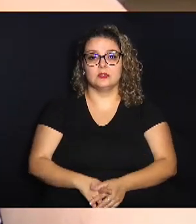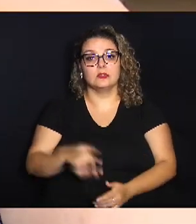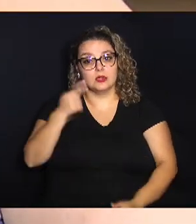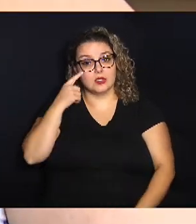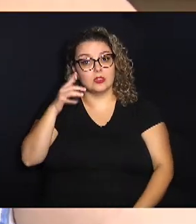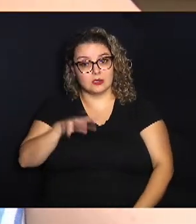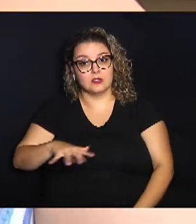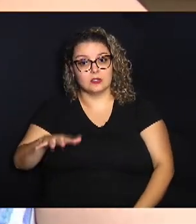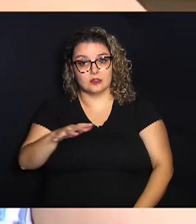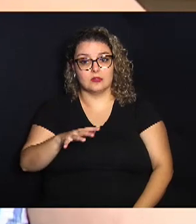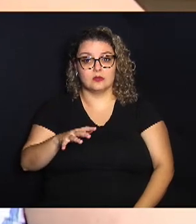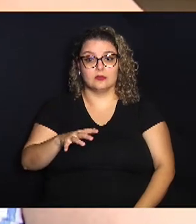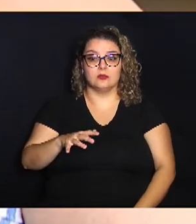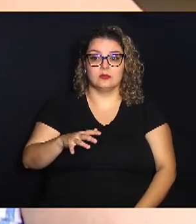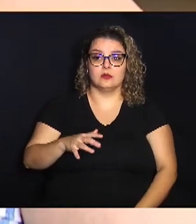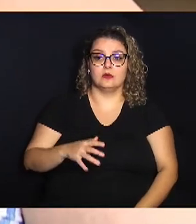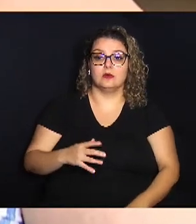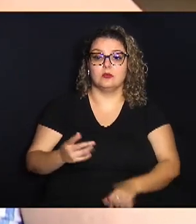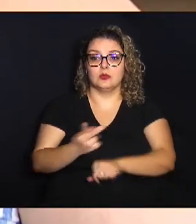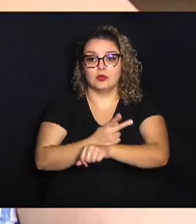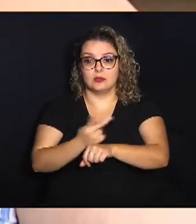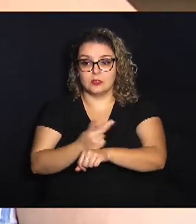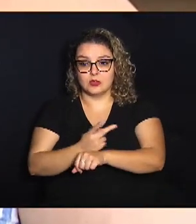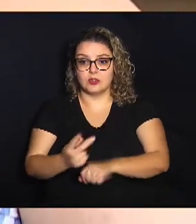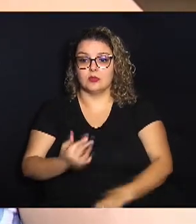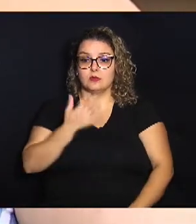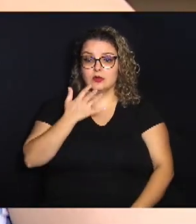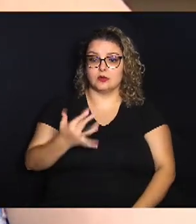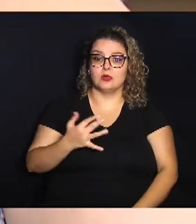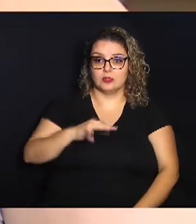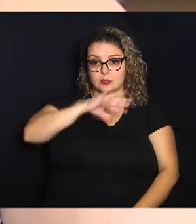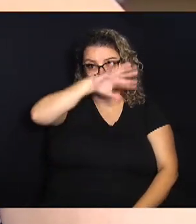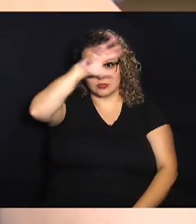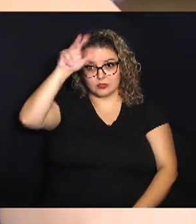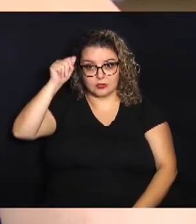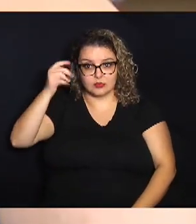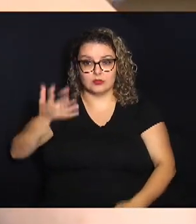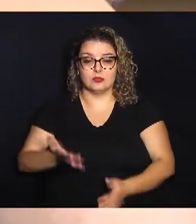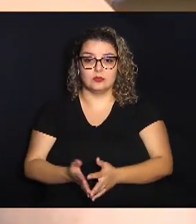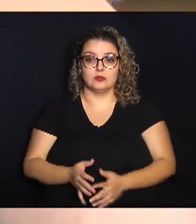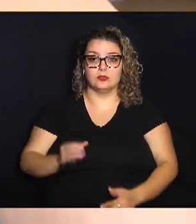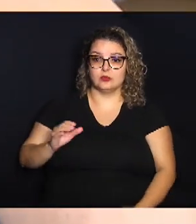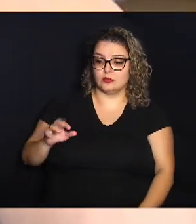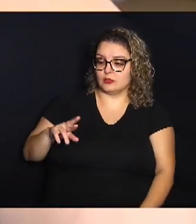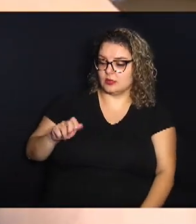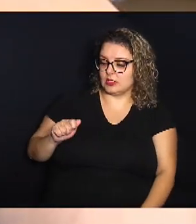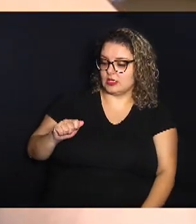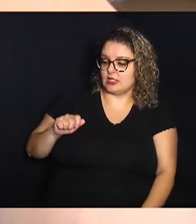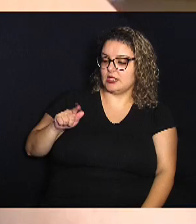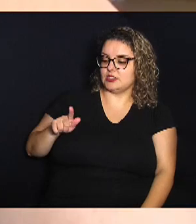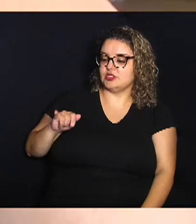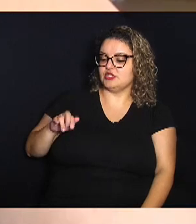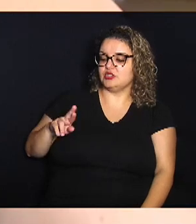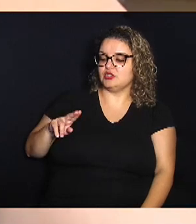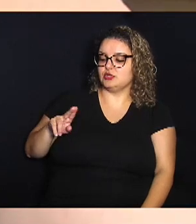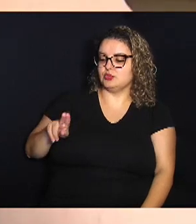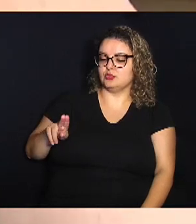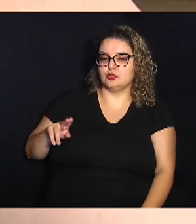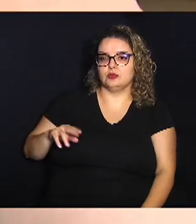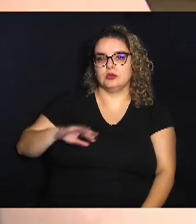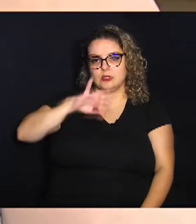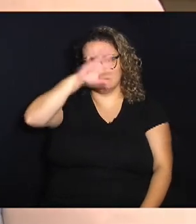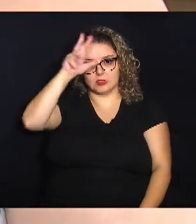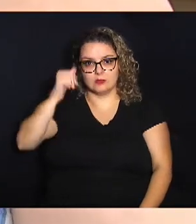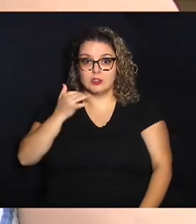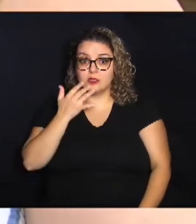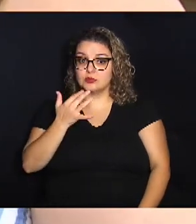essa, então, buscar uma cor das folhas do Amazonas, do crajiru do Amazonas, que trouxesse essa